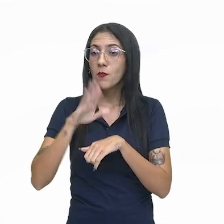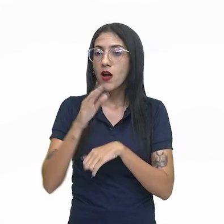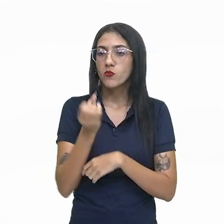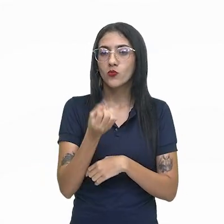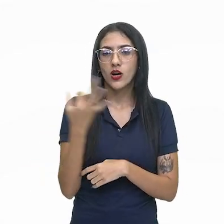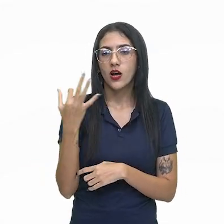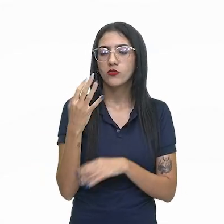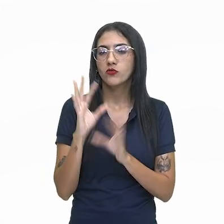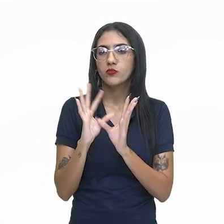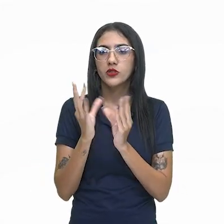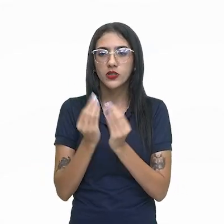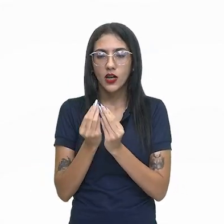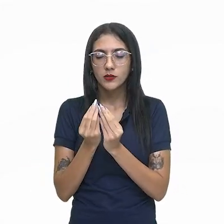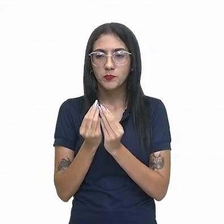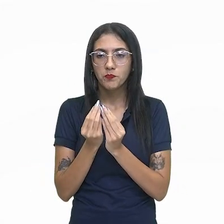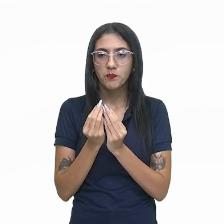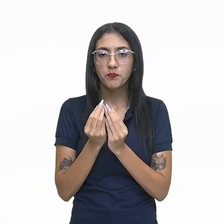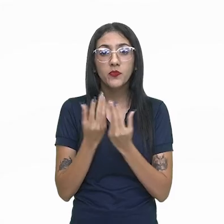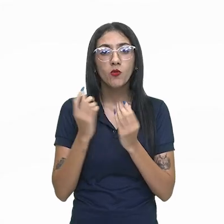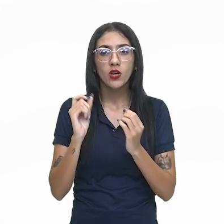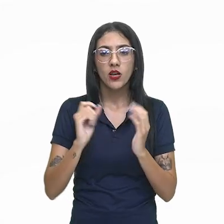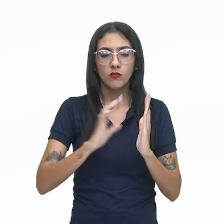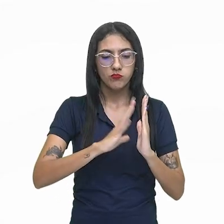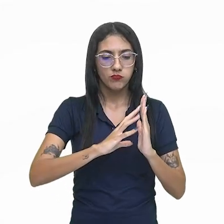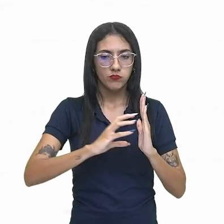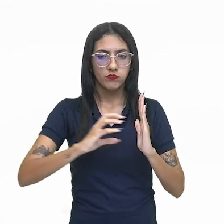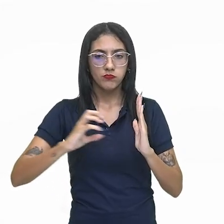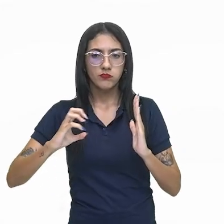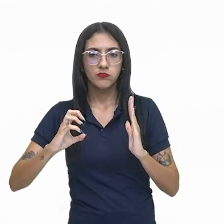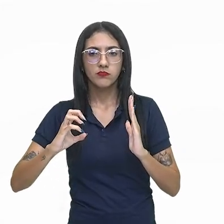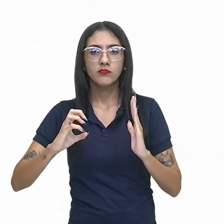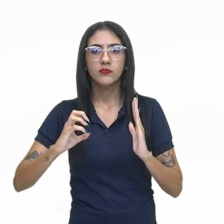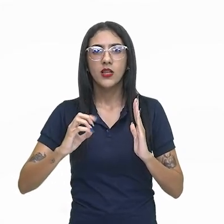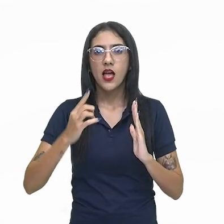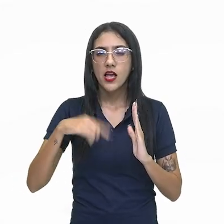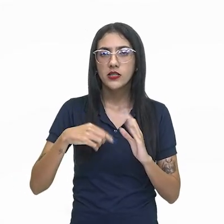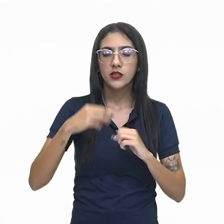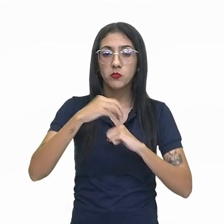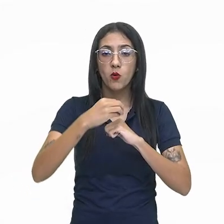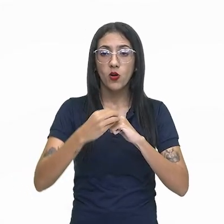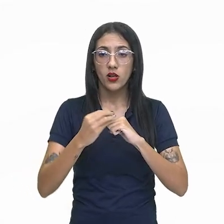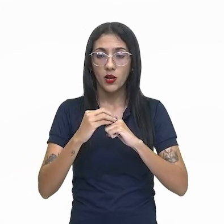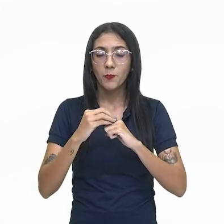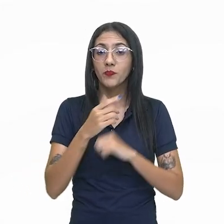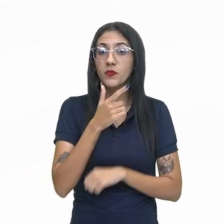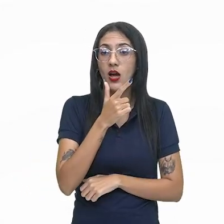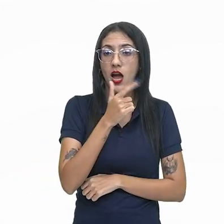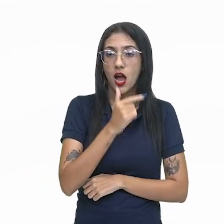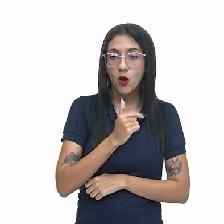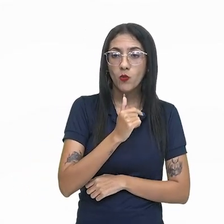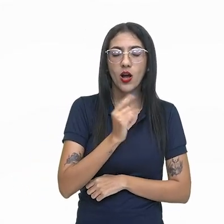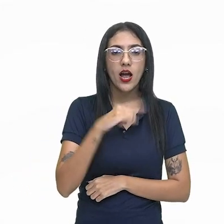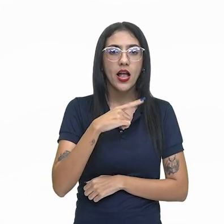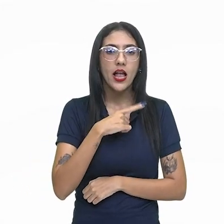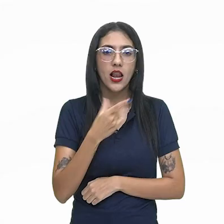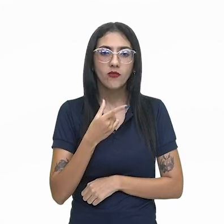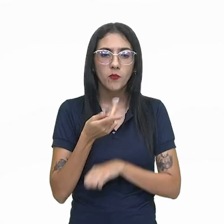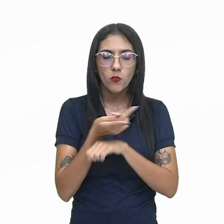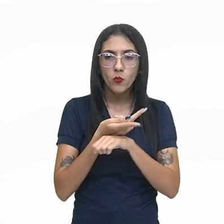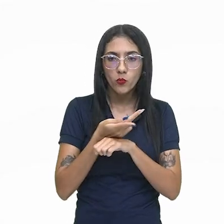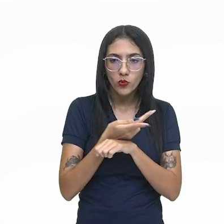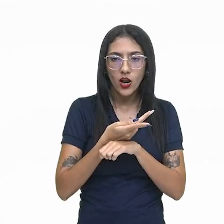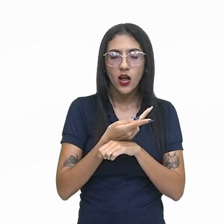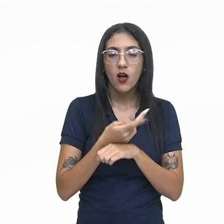seja, ocorre um processo de atração aí entre essas moléculas. A água ela vai buscar reação